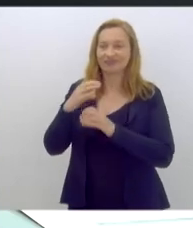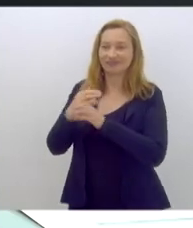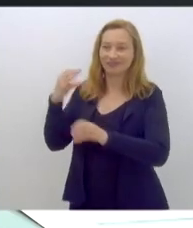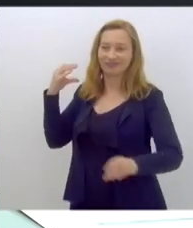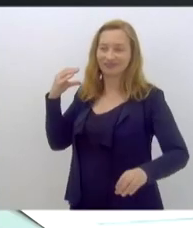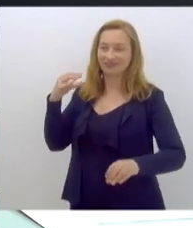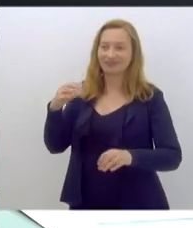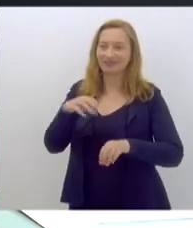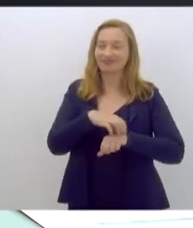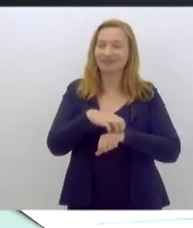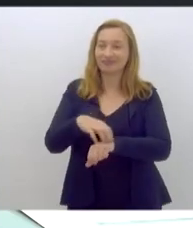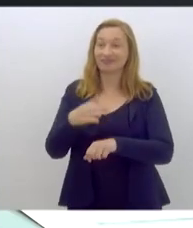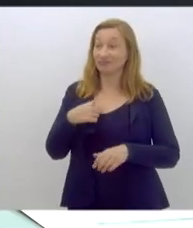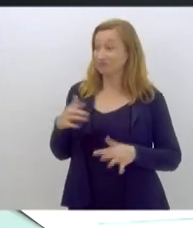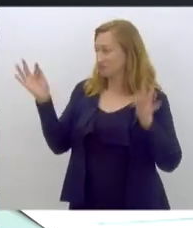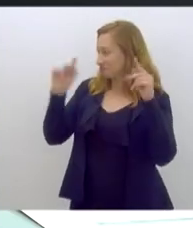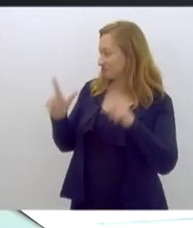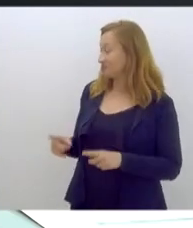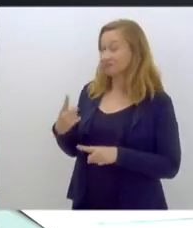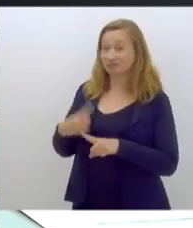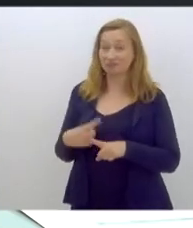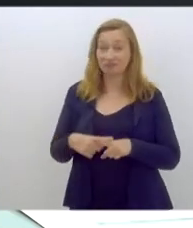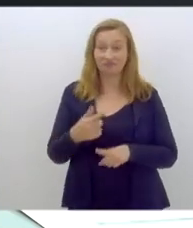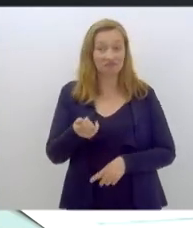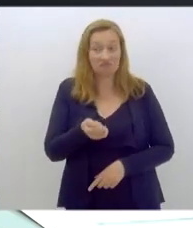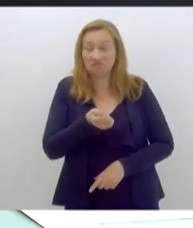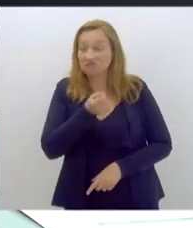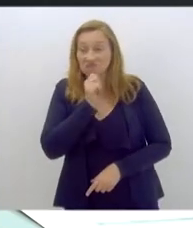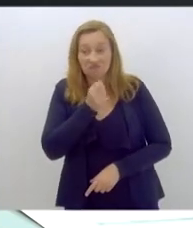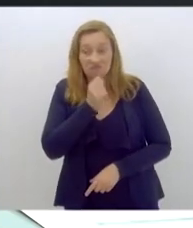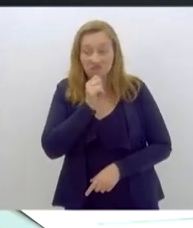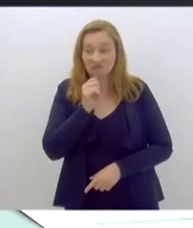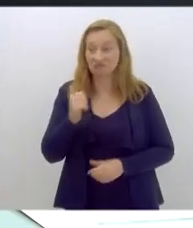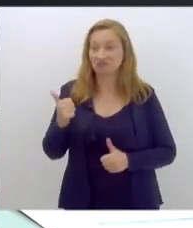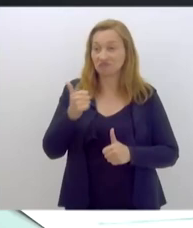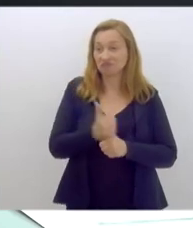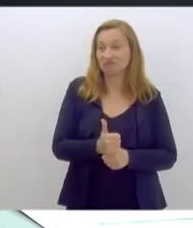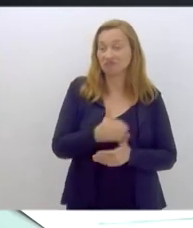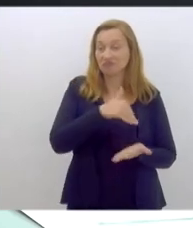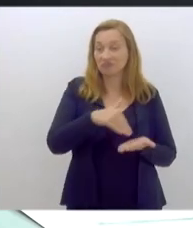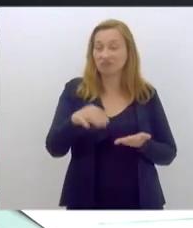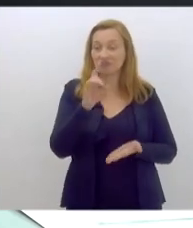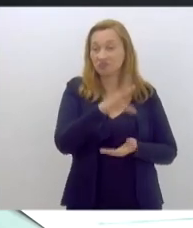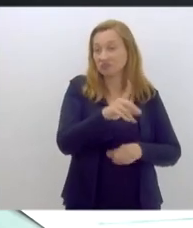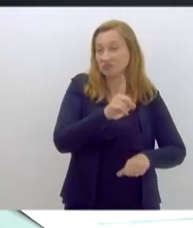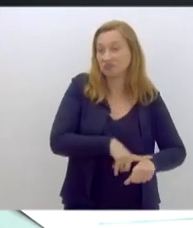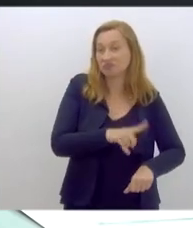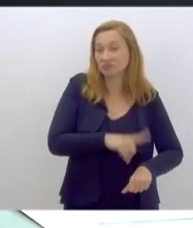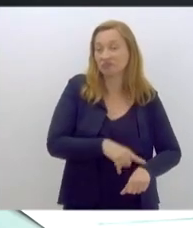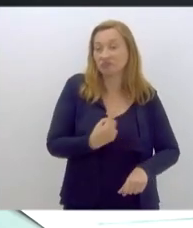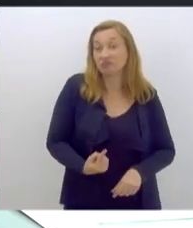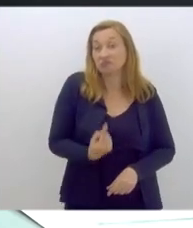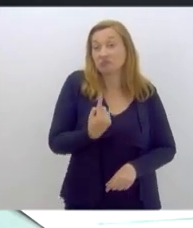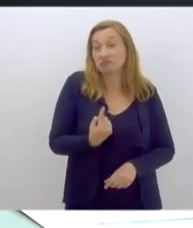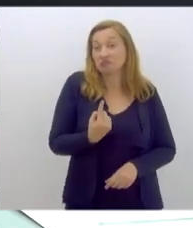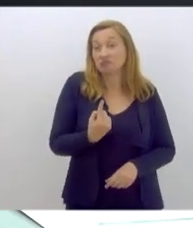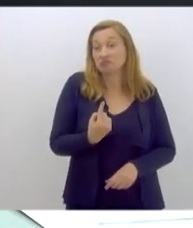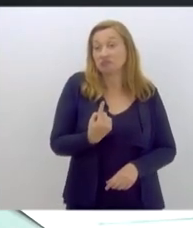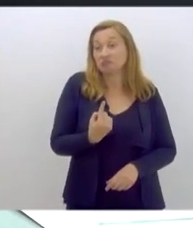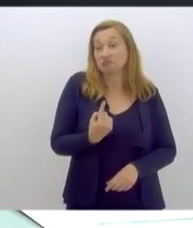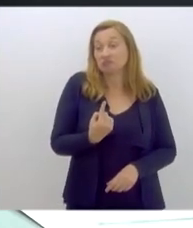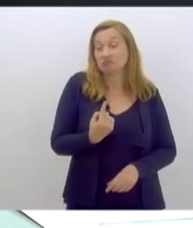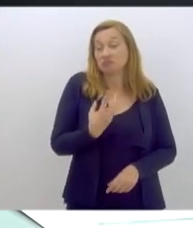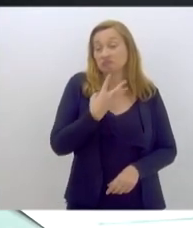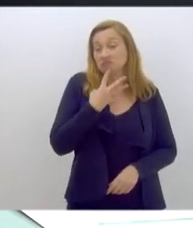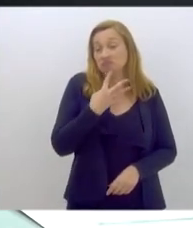transporte eu vou ficar feliz porque não tem ninguém que assuma lá Secretaria dos últimos tempos que sabe uma linha sobre transporte